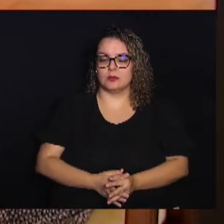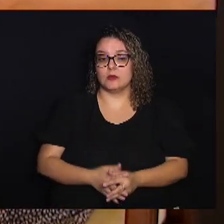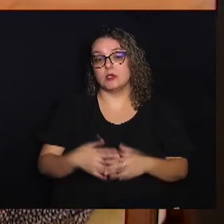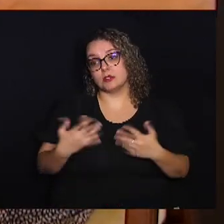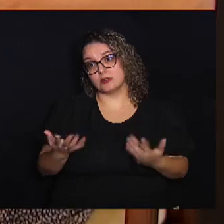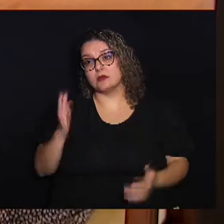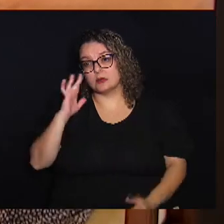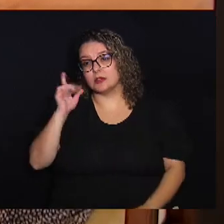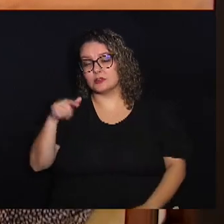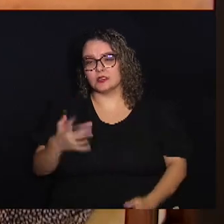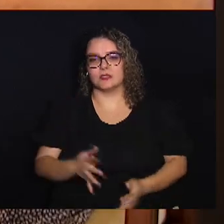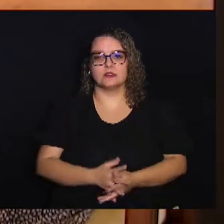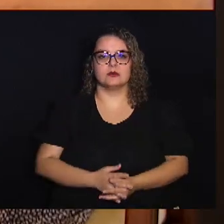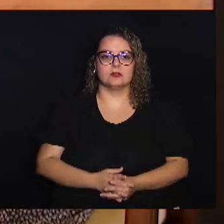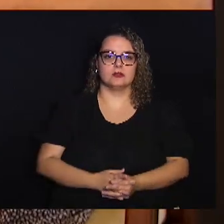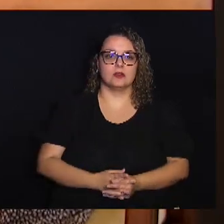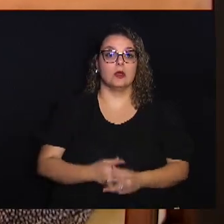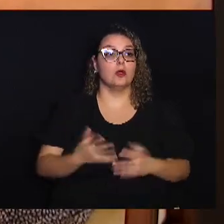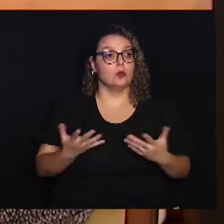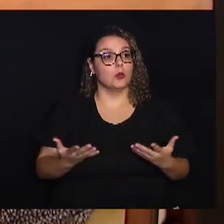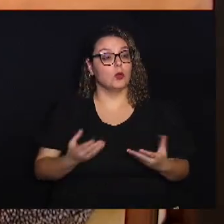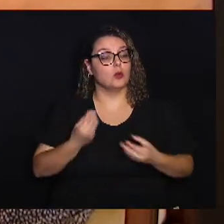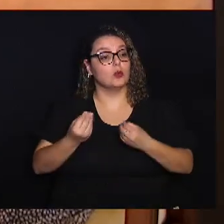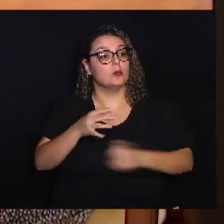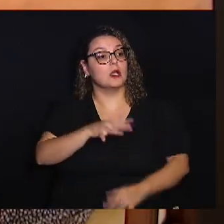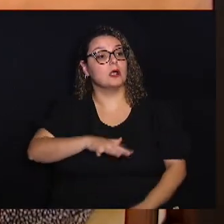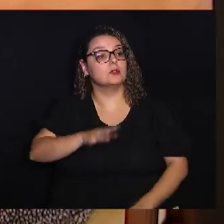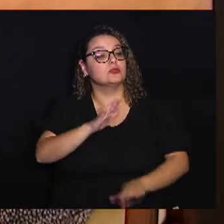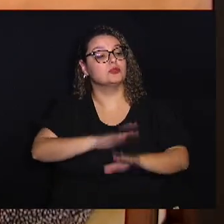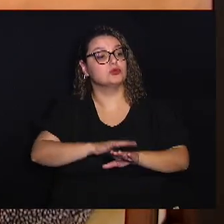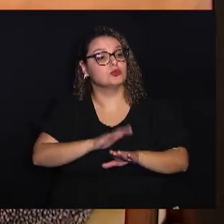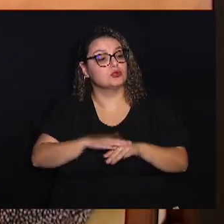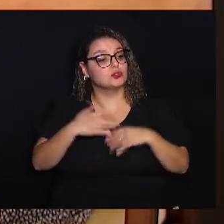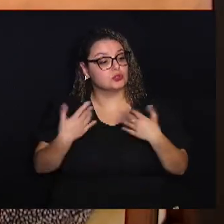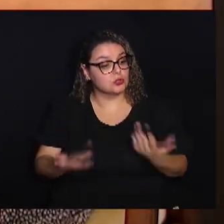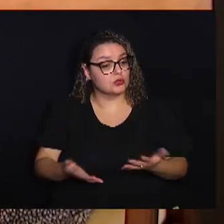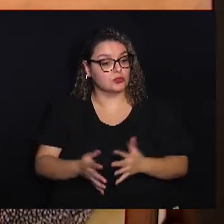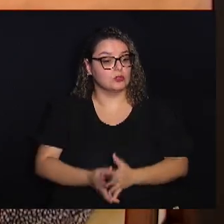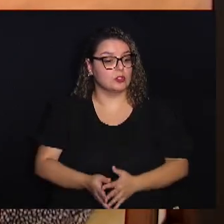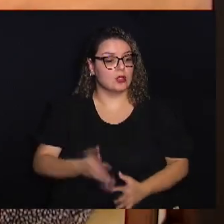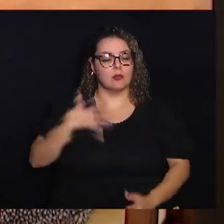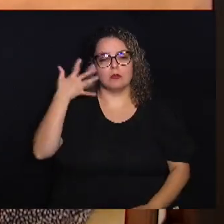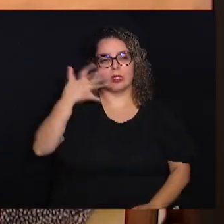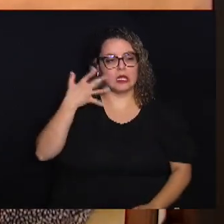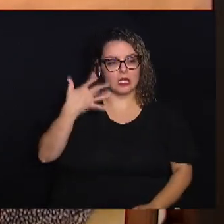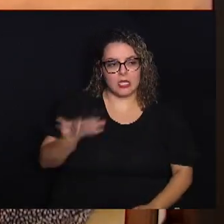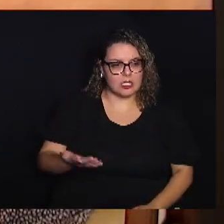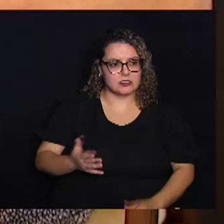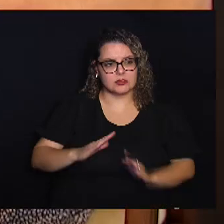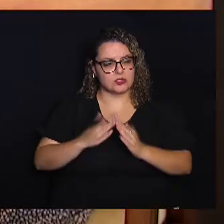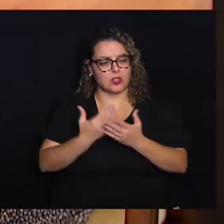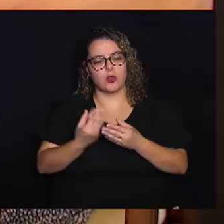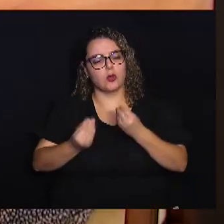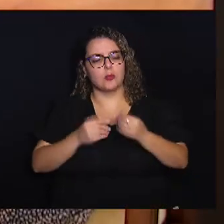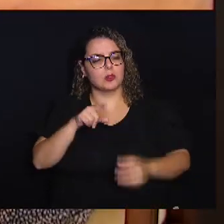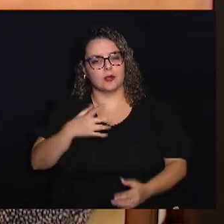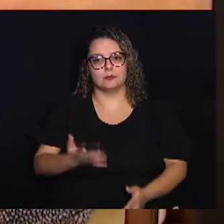que é isso. Bom, como é o campo de atuação, palestras, escolas, como que